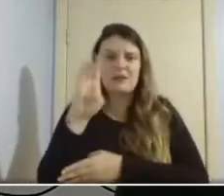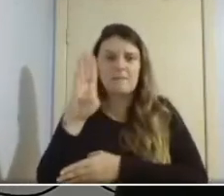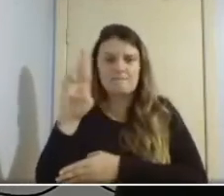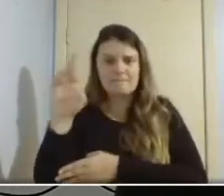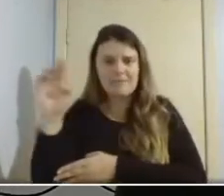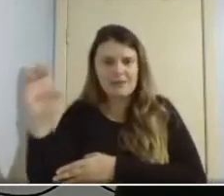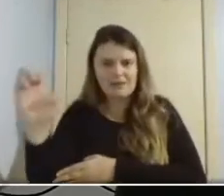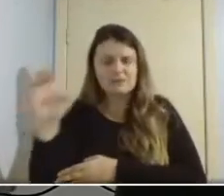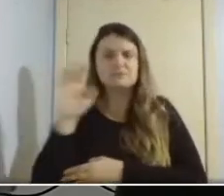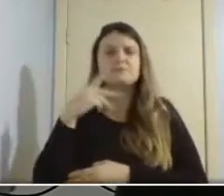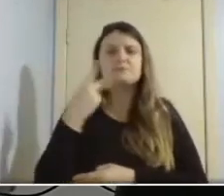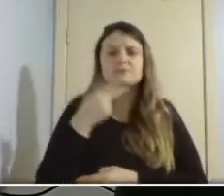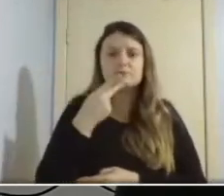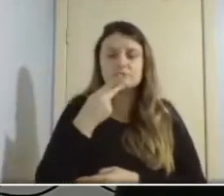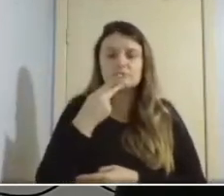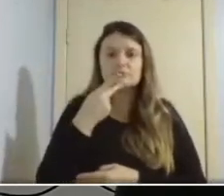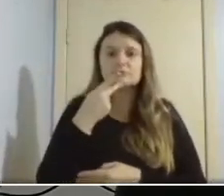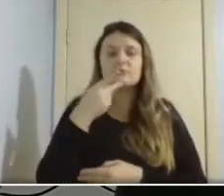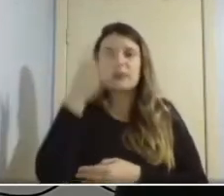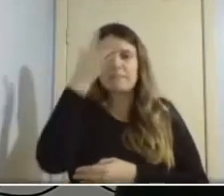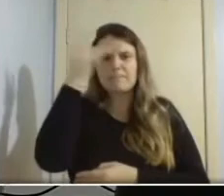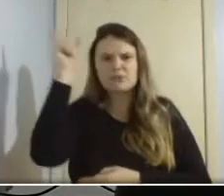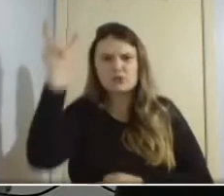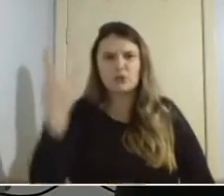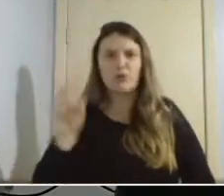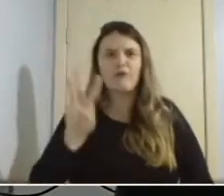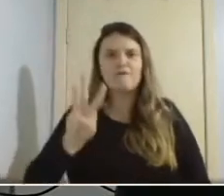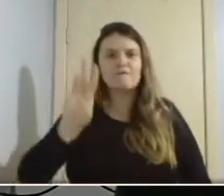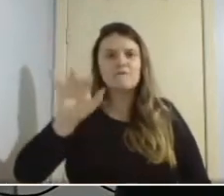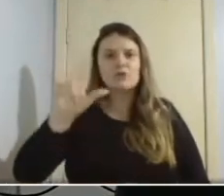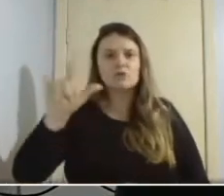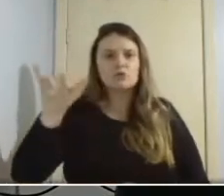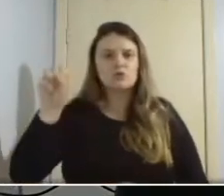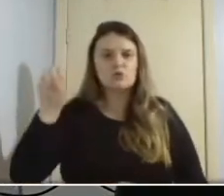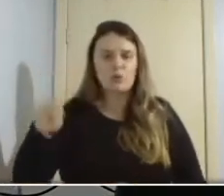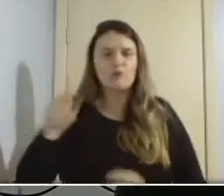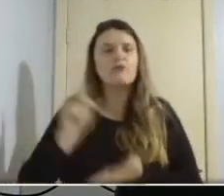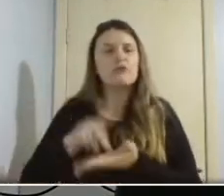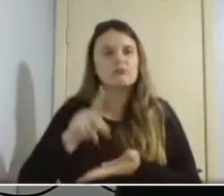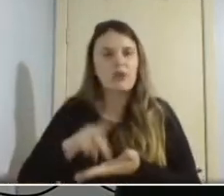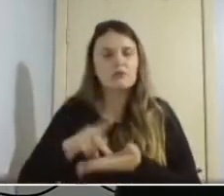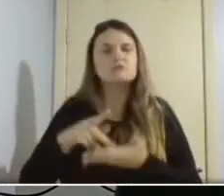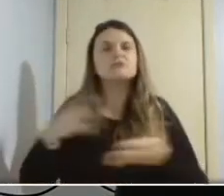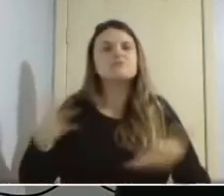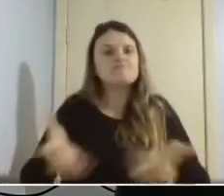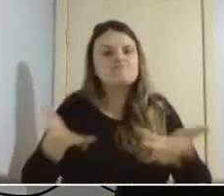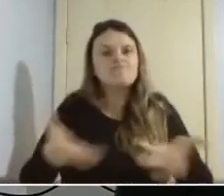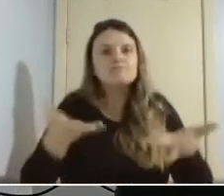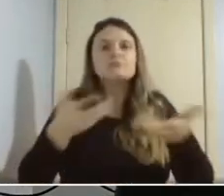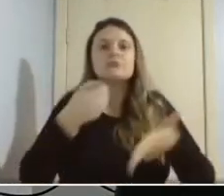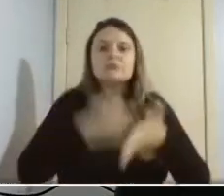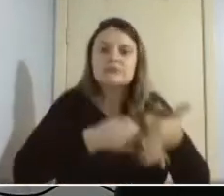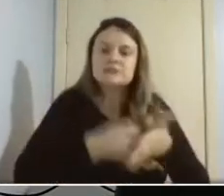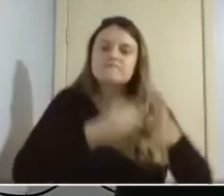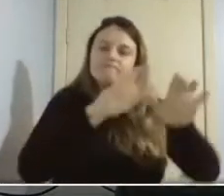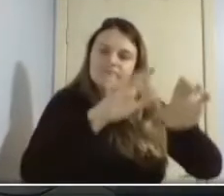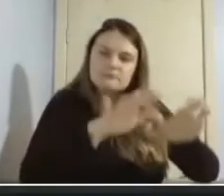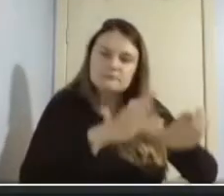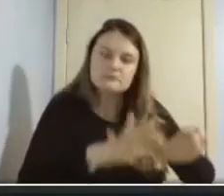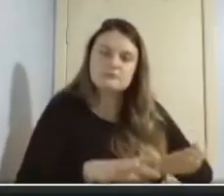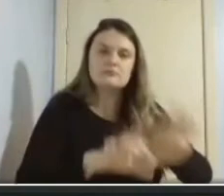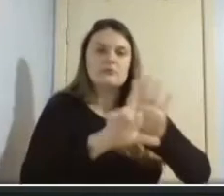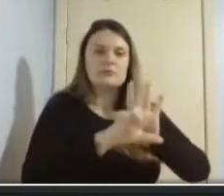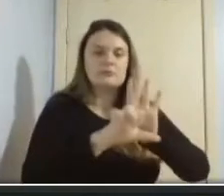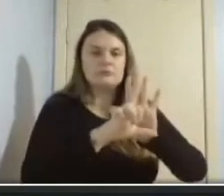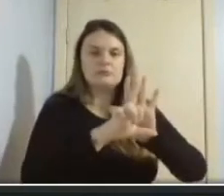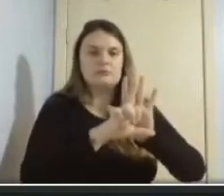falar da pessoa do Wilson, que realmente se empenhou na construção, na redação e uma adequação dessa lei.